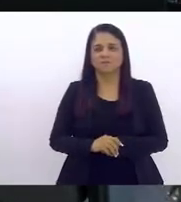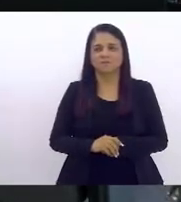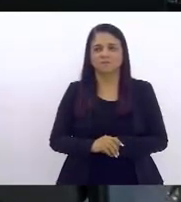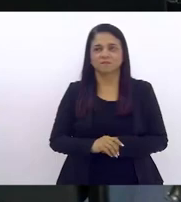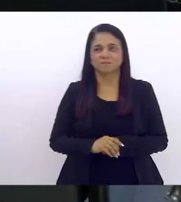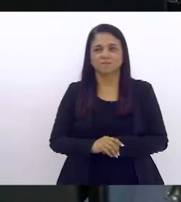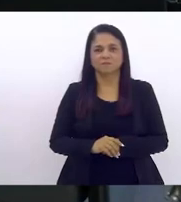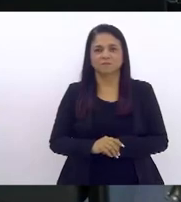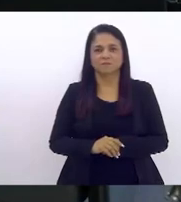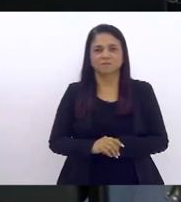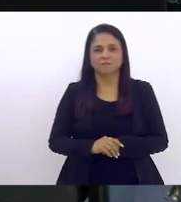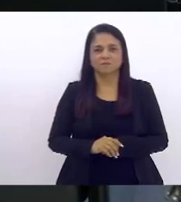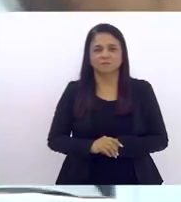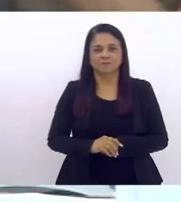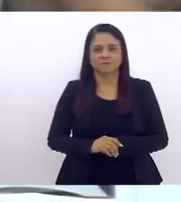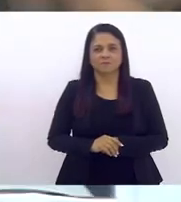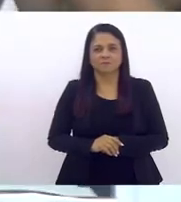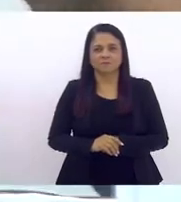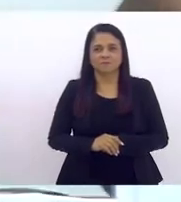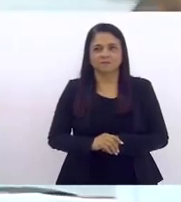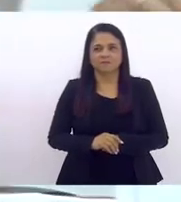Obrigado, você.